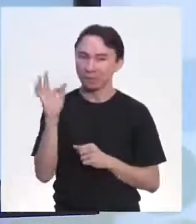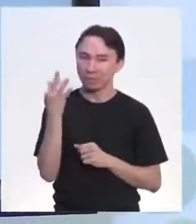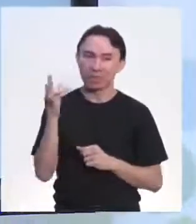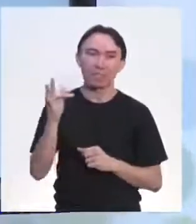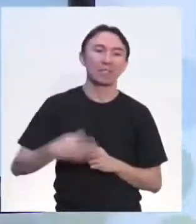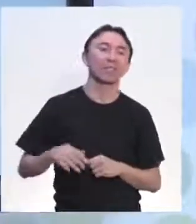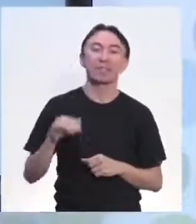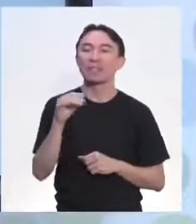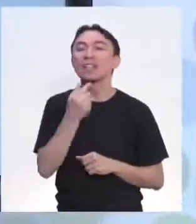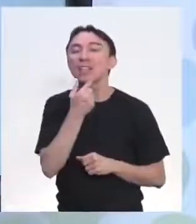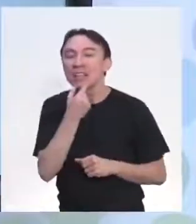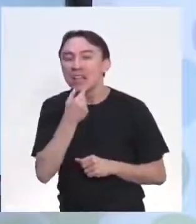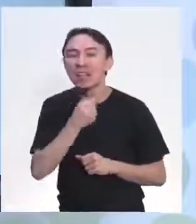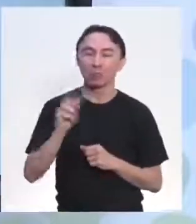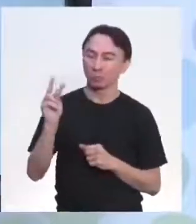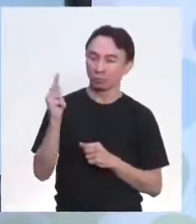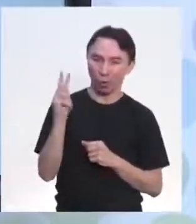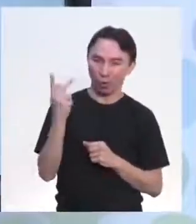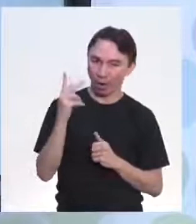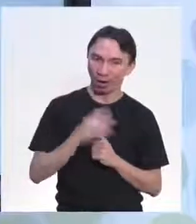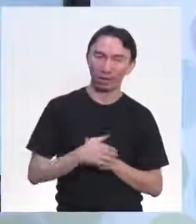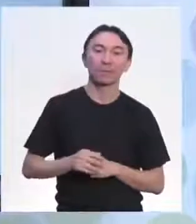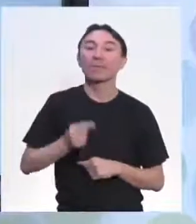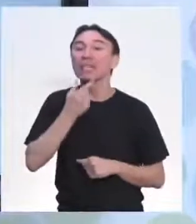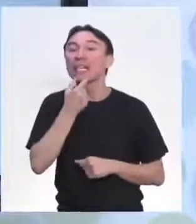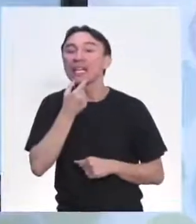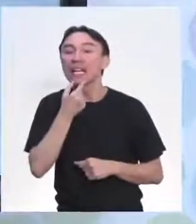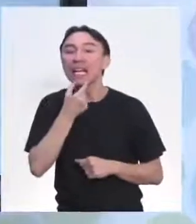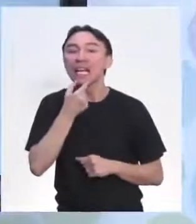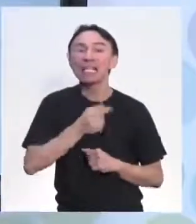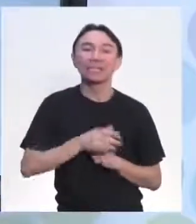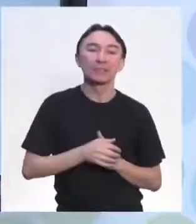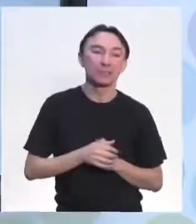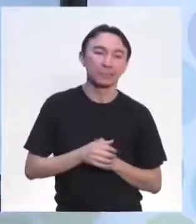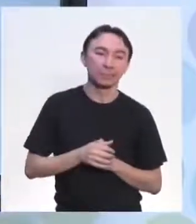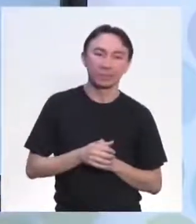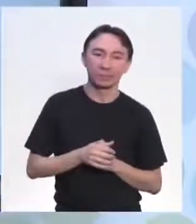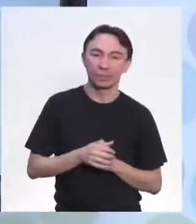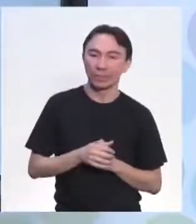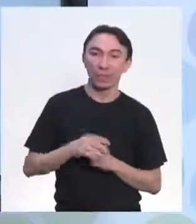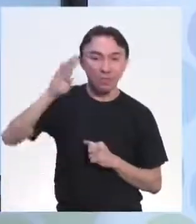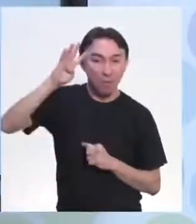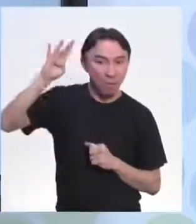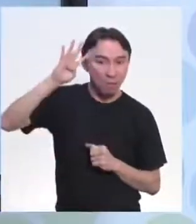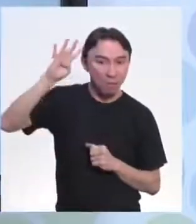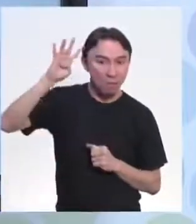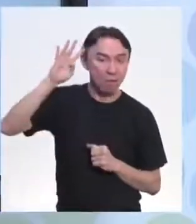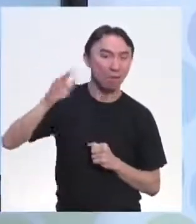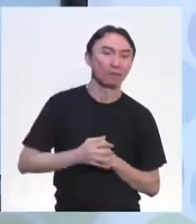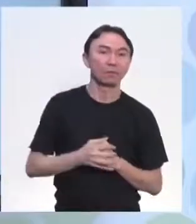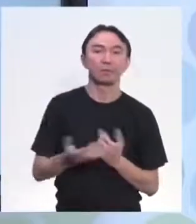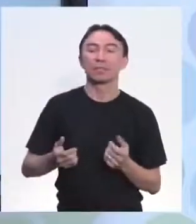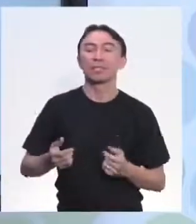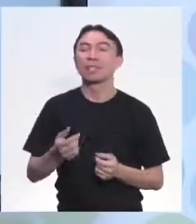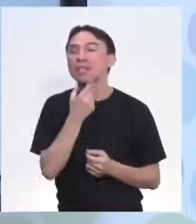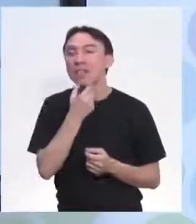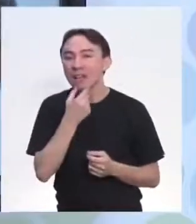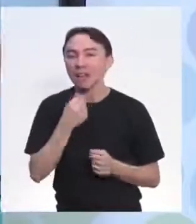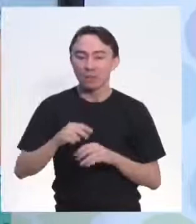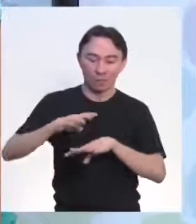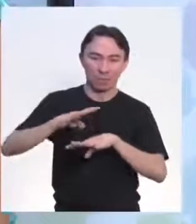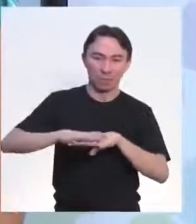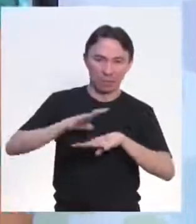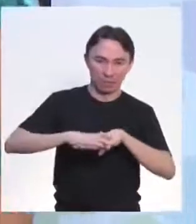com história, inglês com filosofia e inglês com